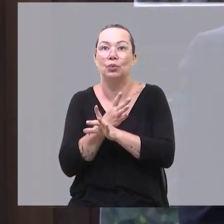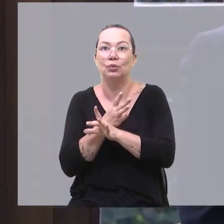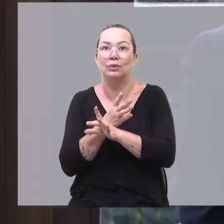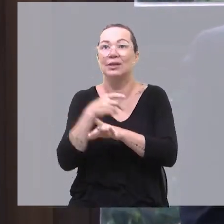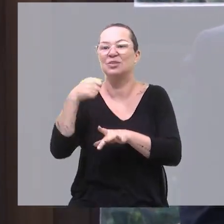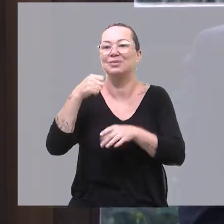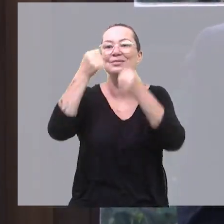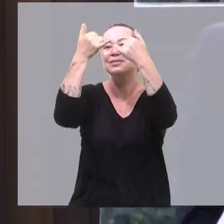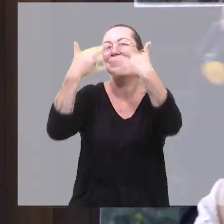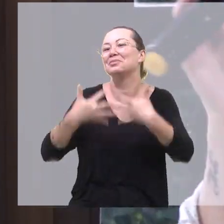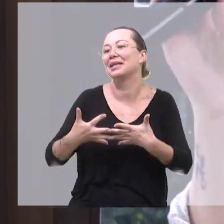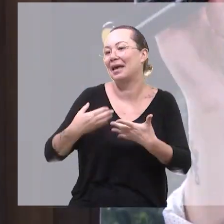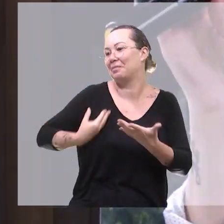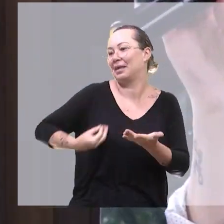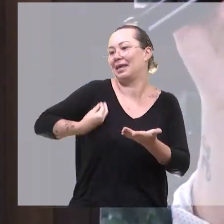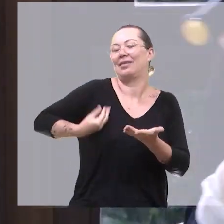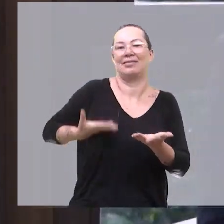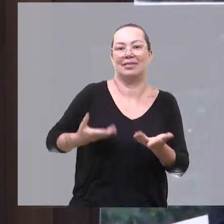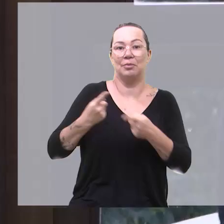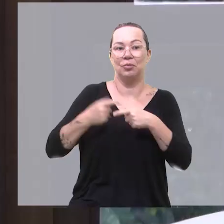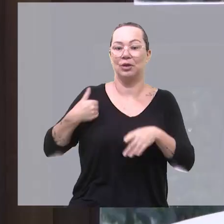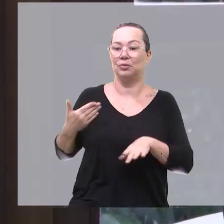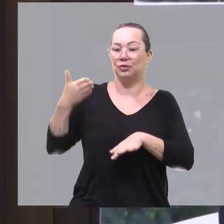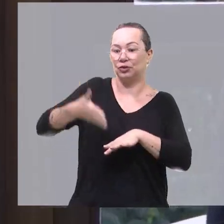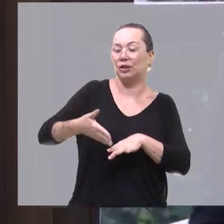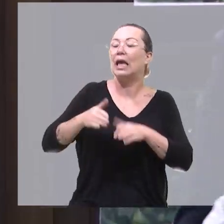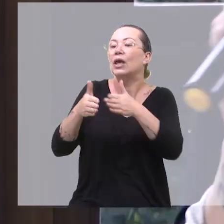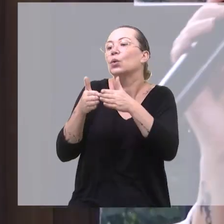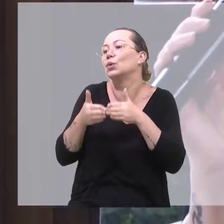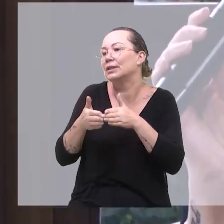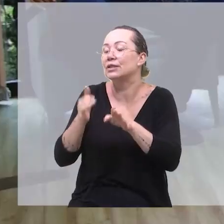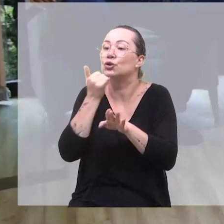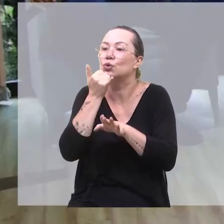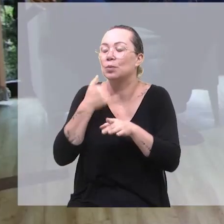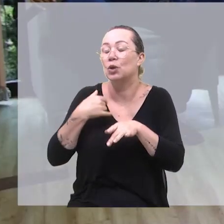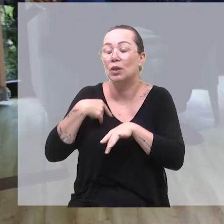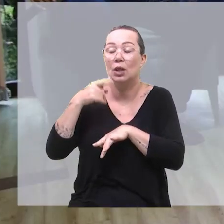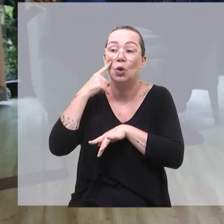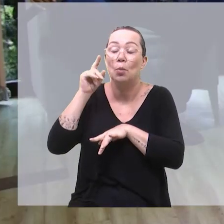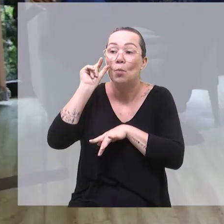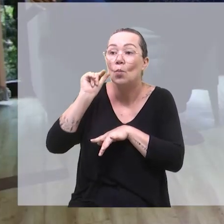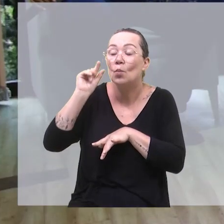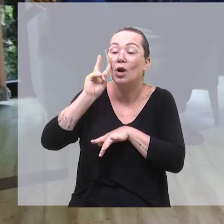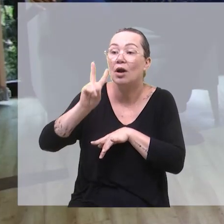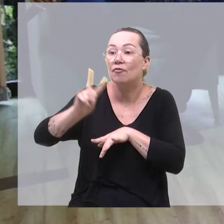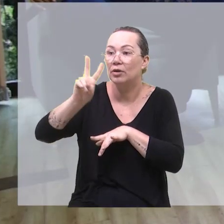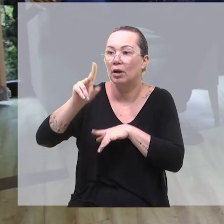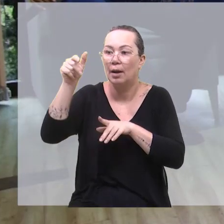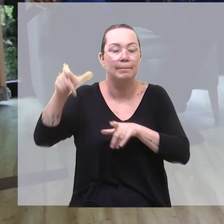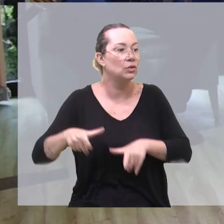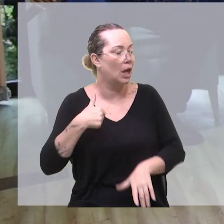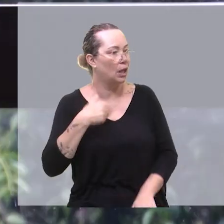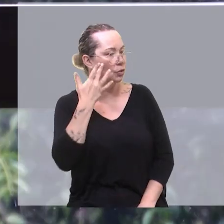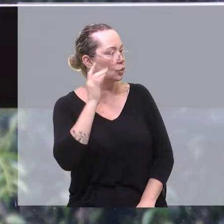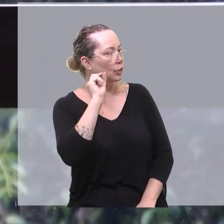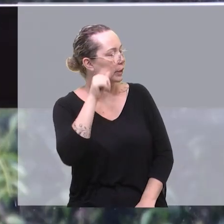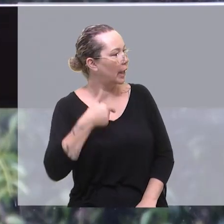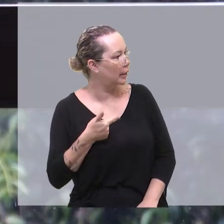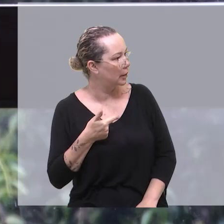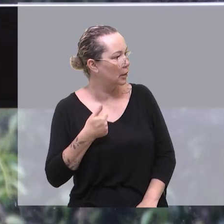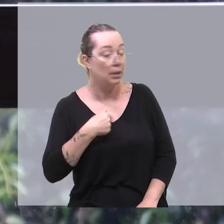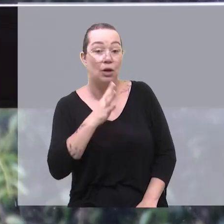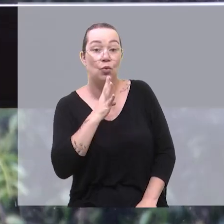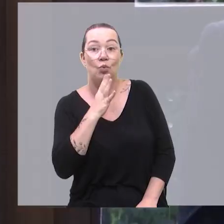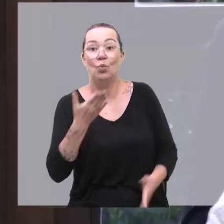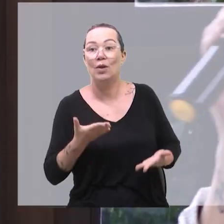isso, quer dizer, eu não preciso explicar para ela a minha vida, porque eu chego nos lugares e eu digo, com licença, olha só, eu tenho baixa visão. Às vezes a pessoa não sabe o que é baixa visão, por causa da